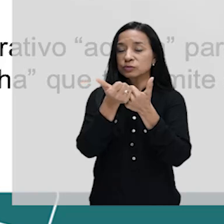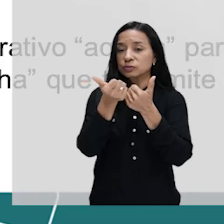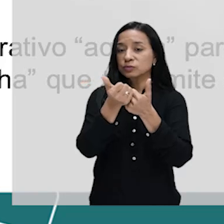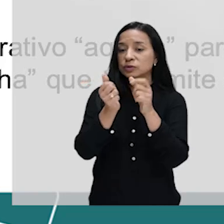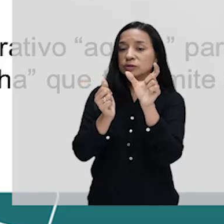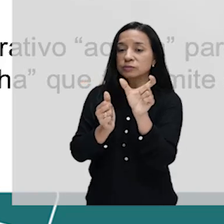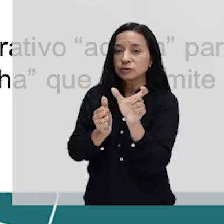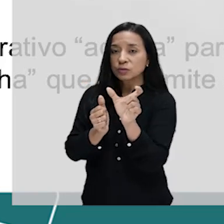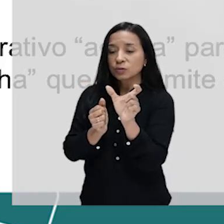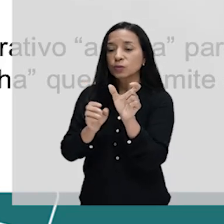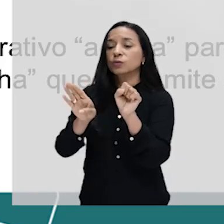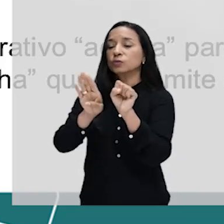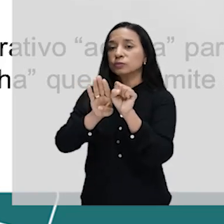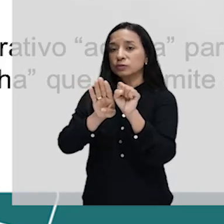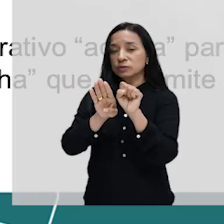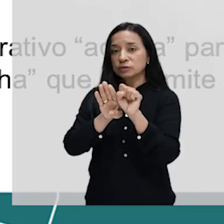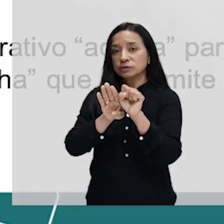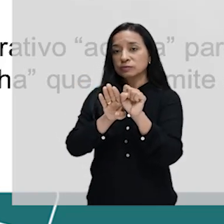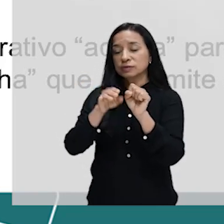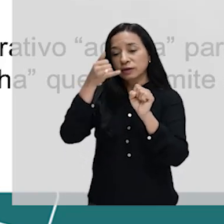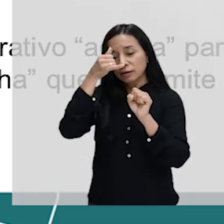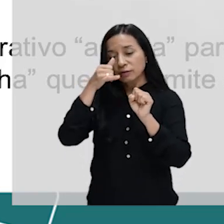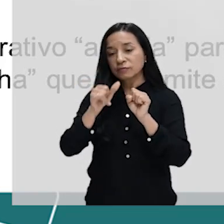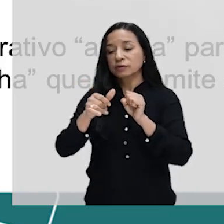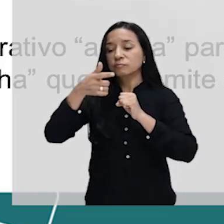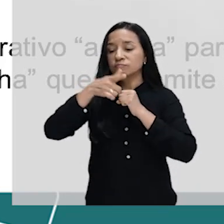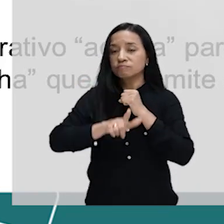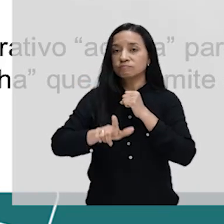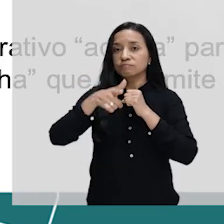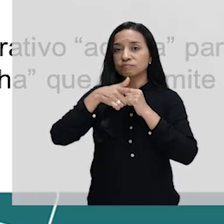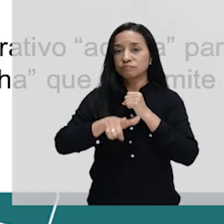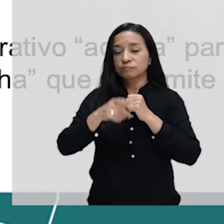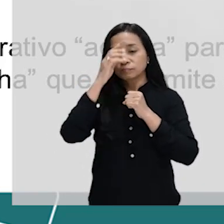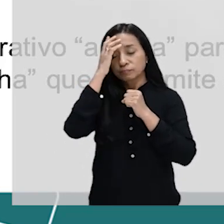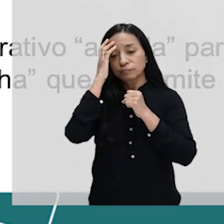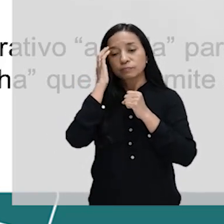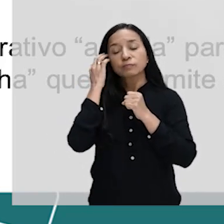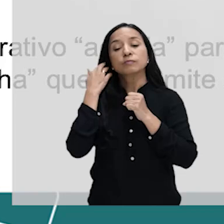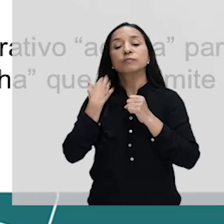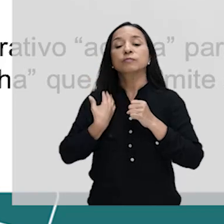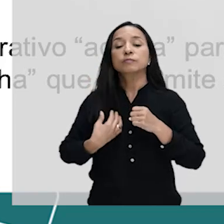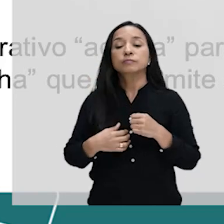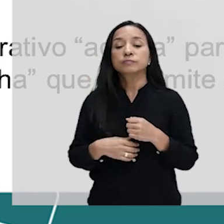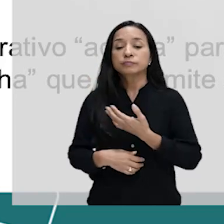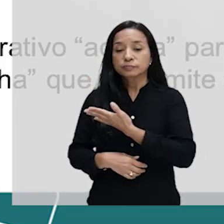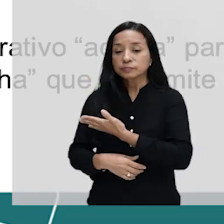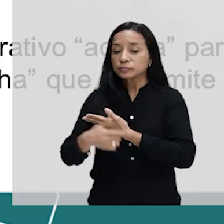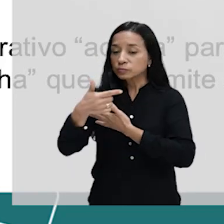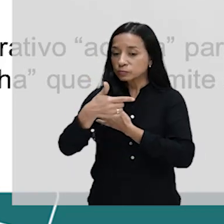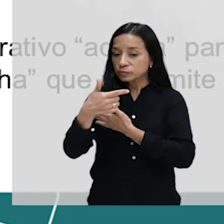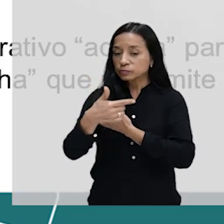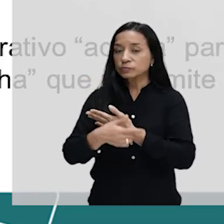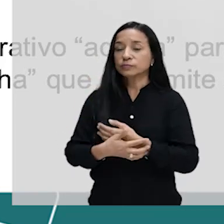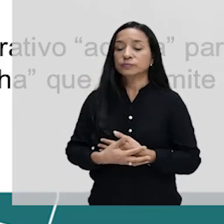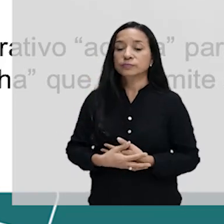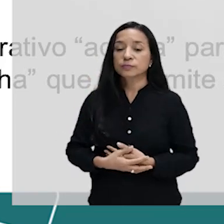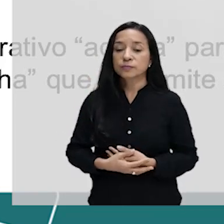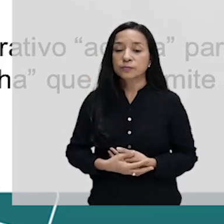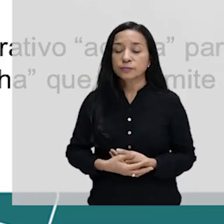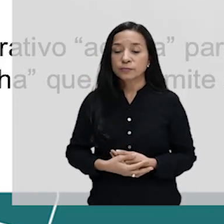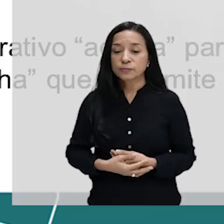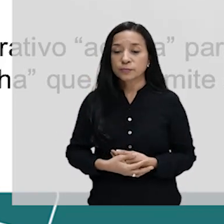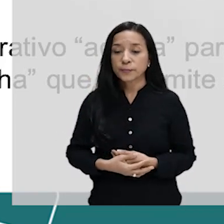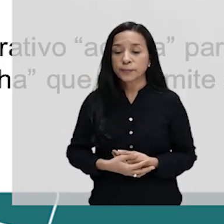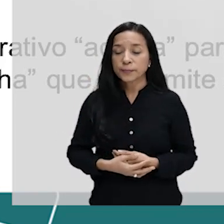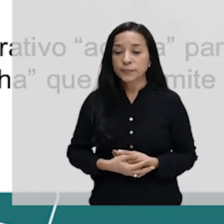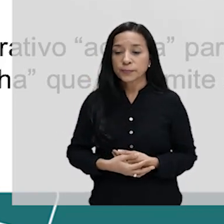os substantivos, evitando assim essa repetição. Aquela bicicleta da minha prima Júlia. Nesse